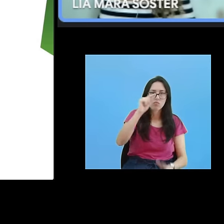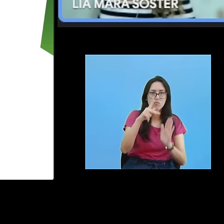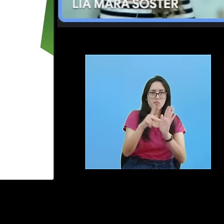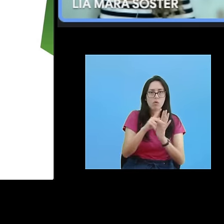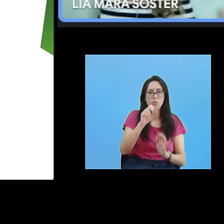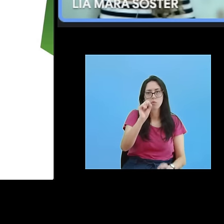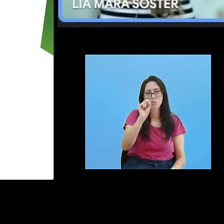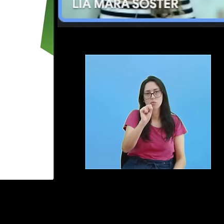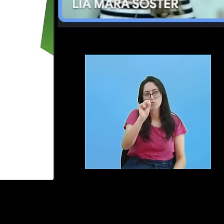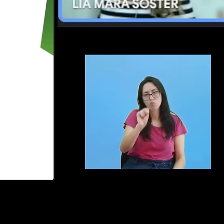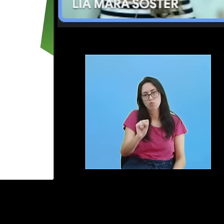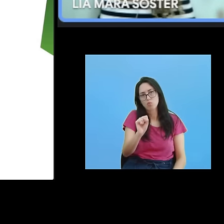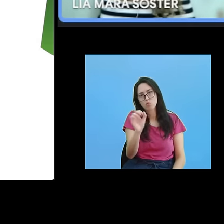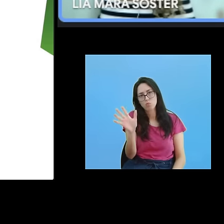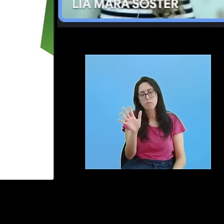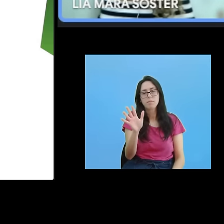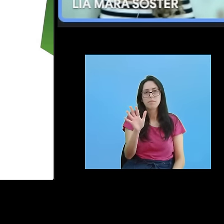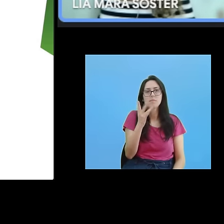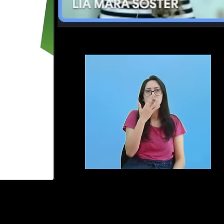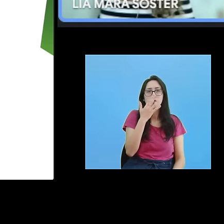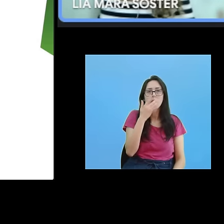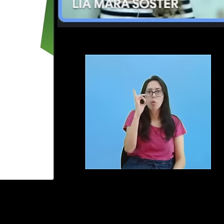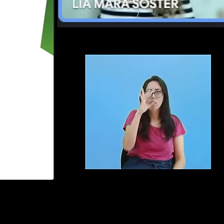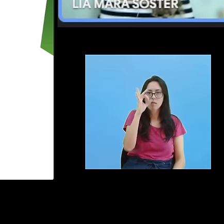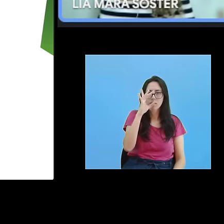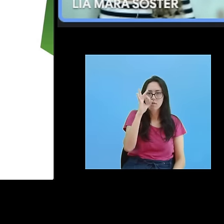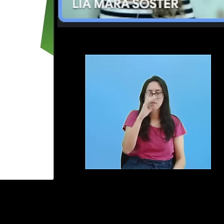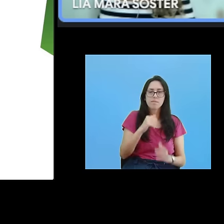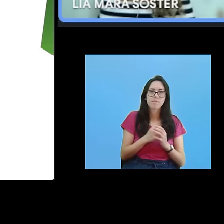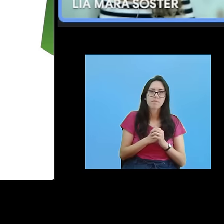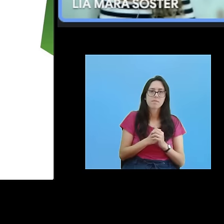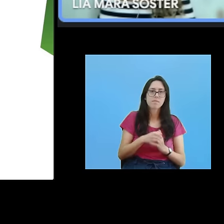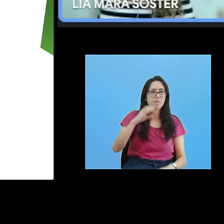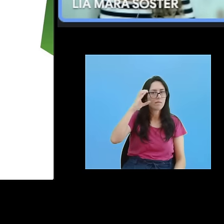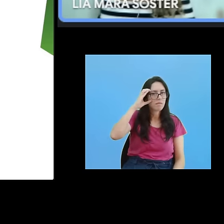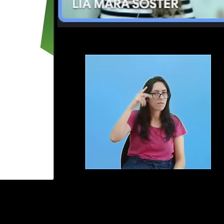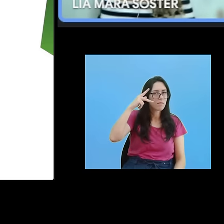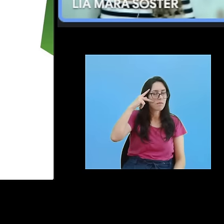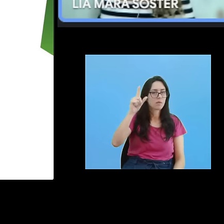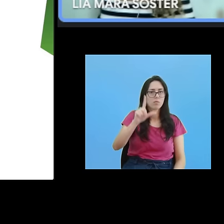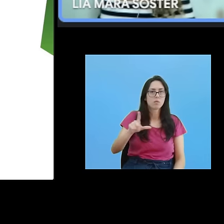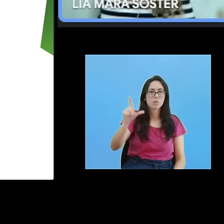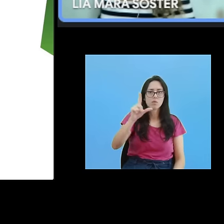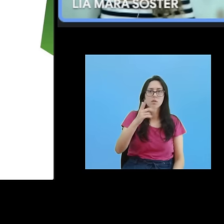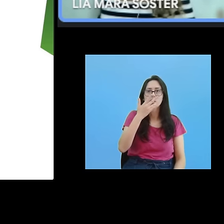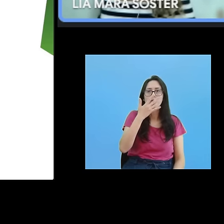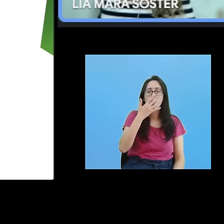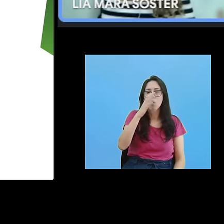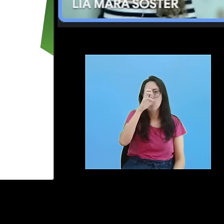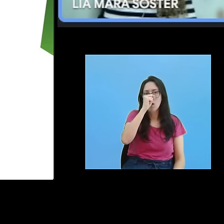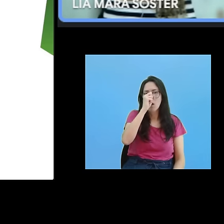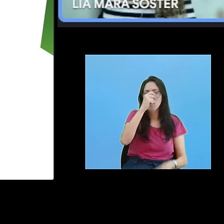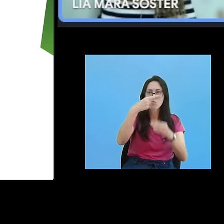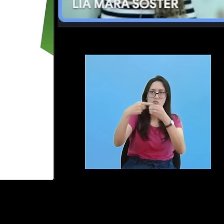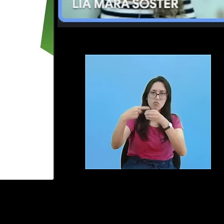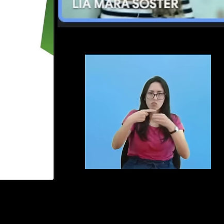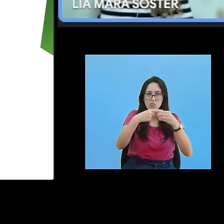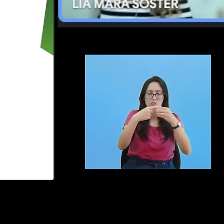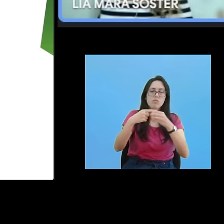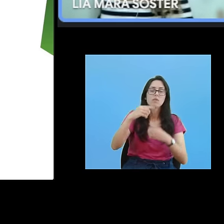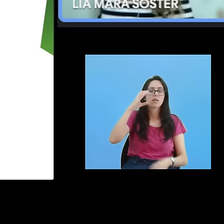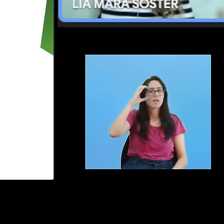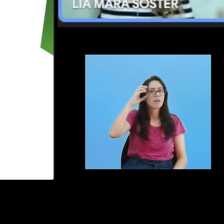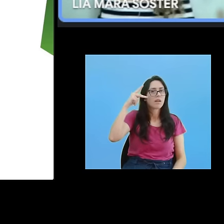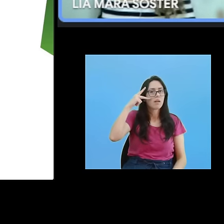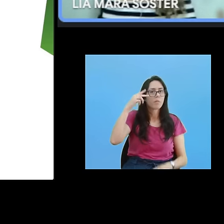e está em cor verde. Temos o CAP Londrina, na cor alaranjada, com seus municípios, e o CAP Maringá, com